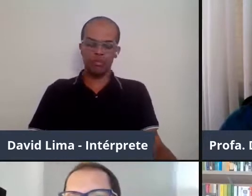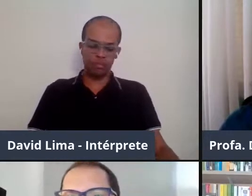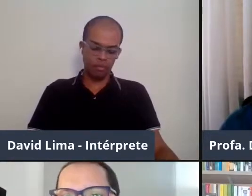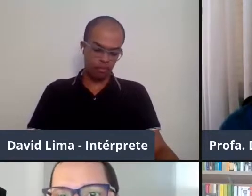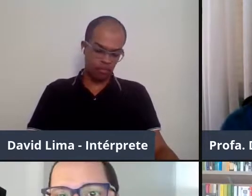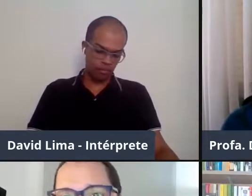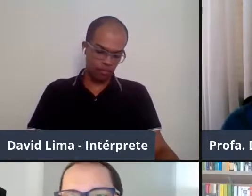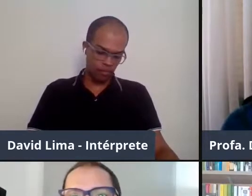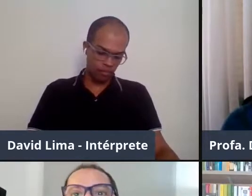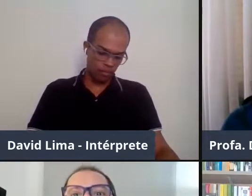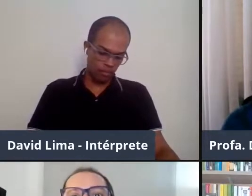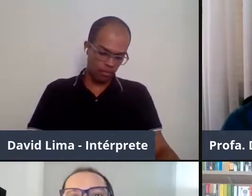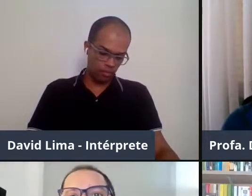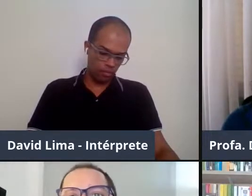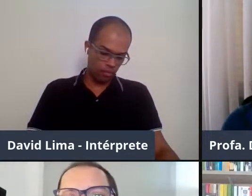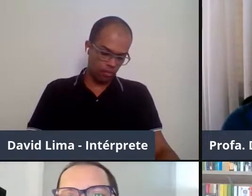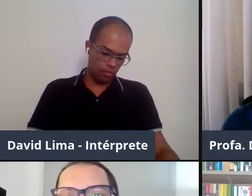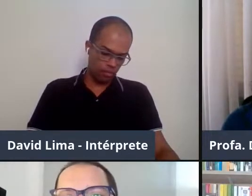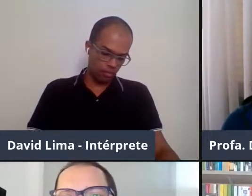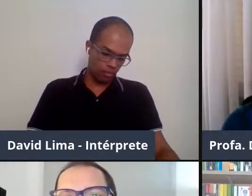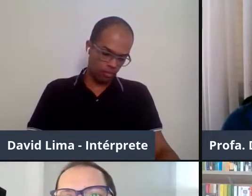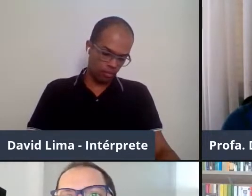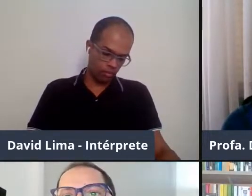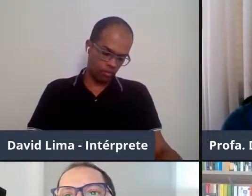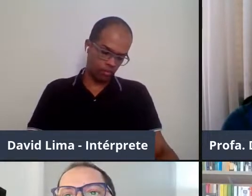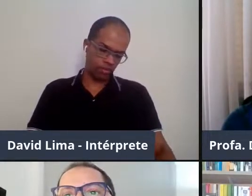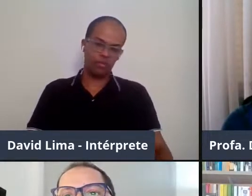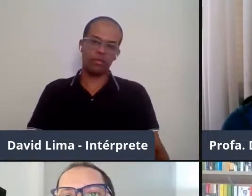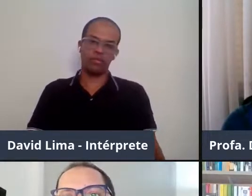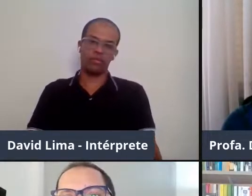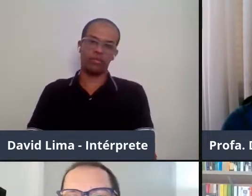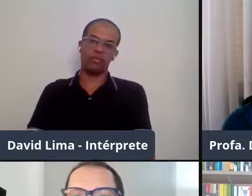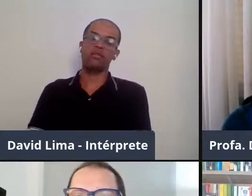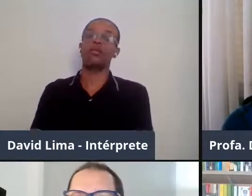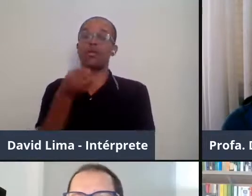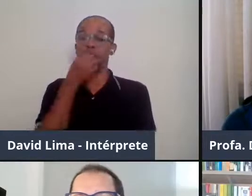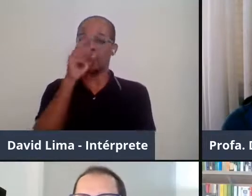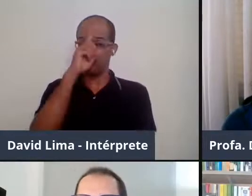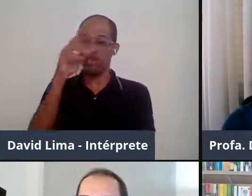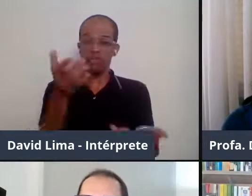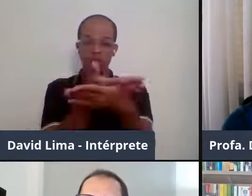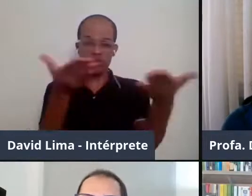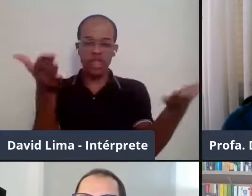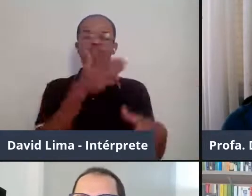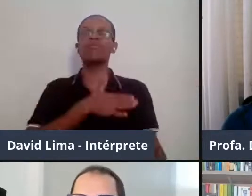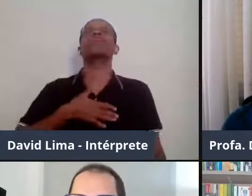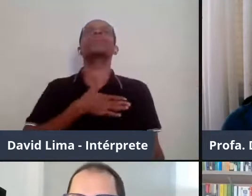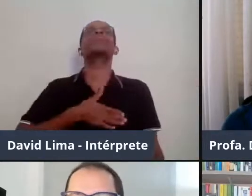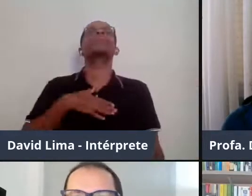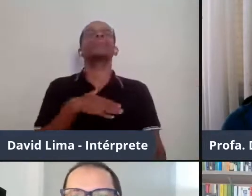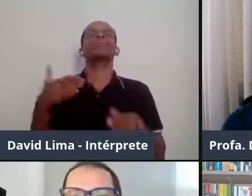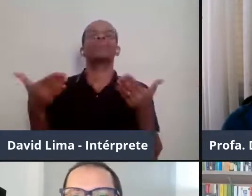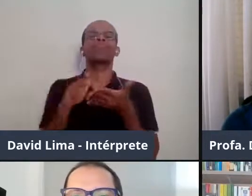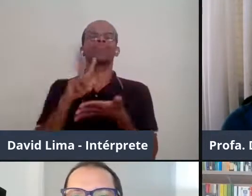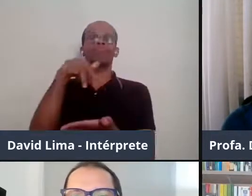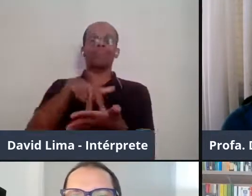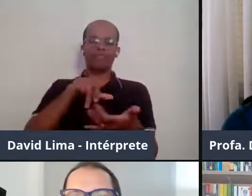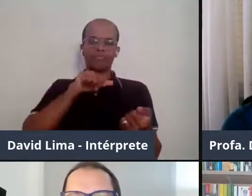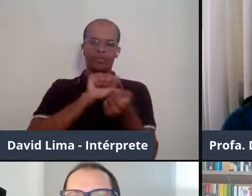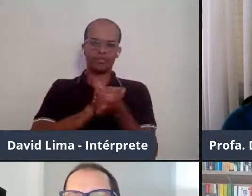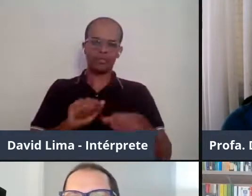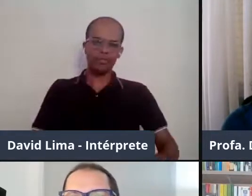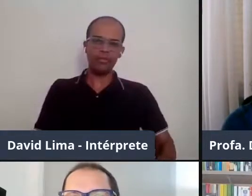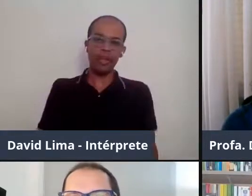Microfone. Bom dia, senador. Bom dia, colegas. Muita satisfação estar aqui com vocês.